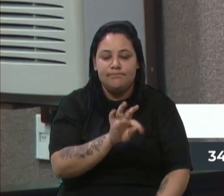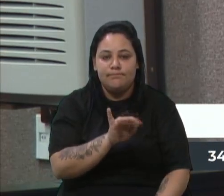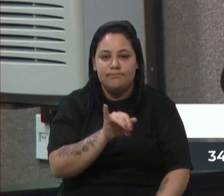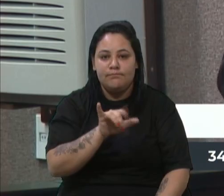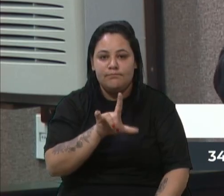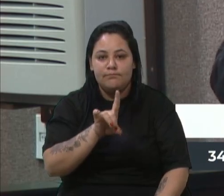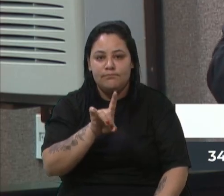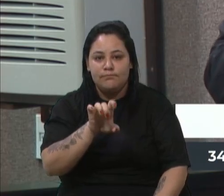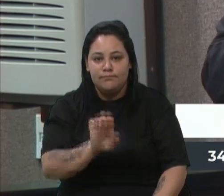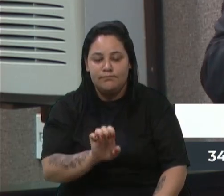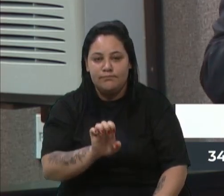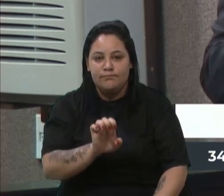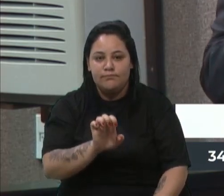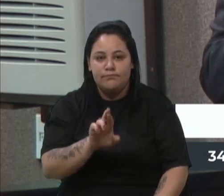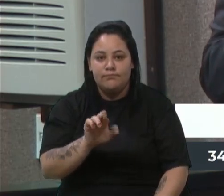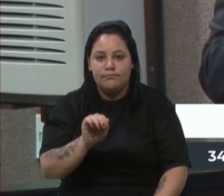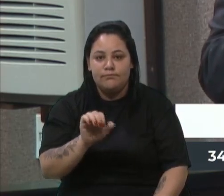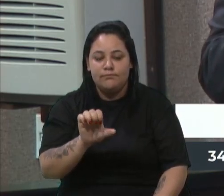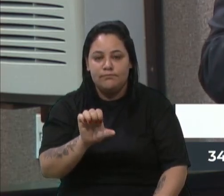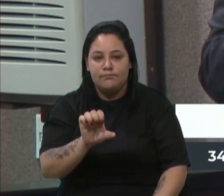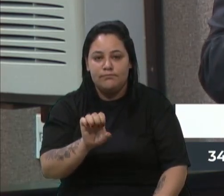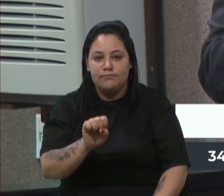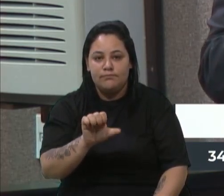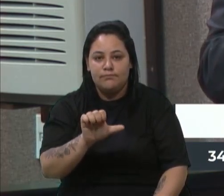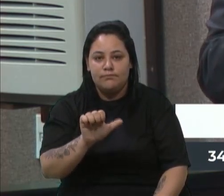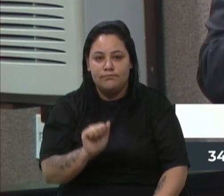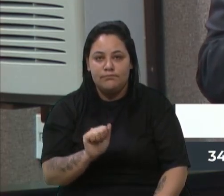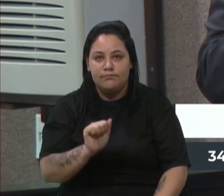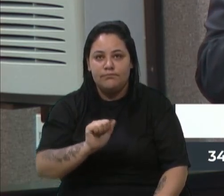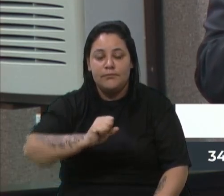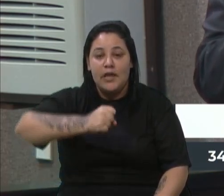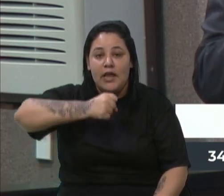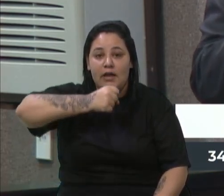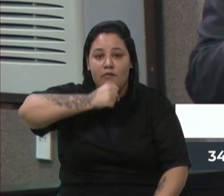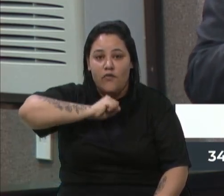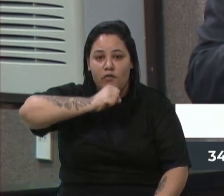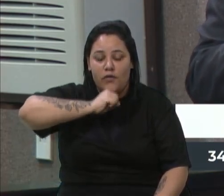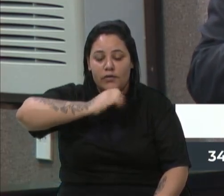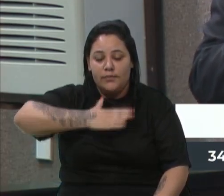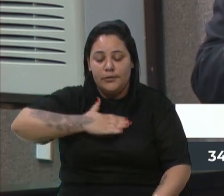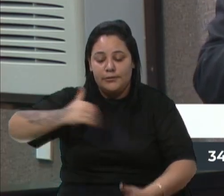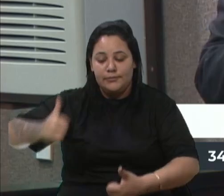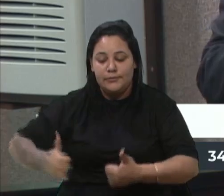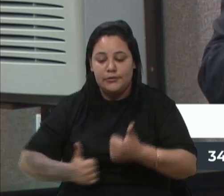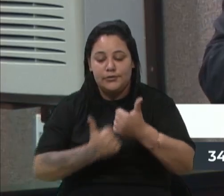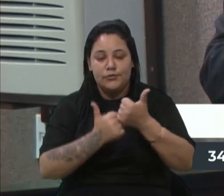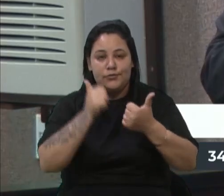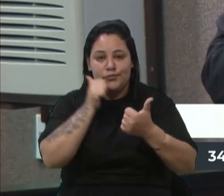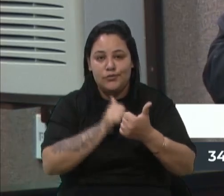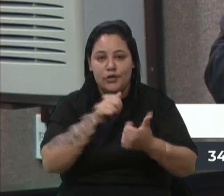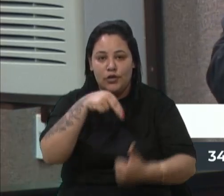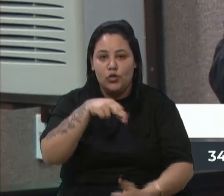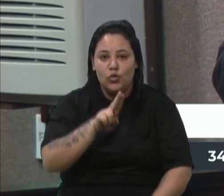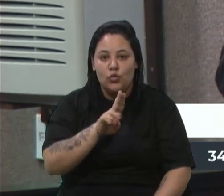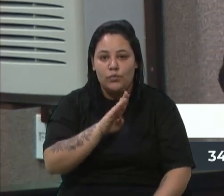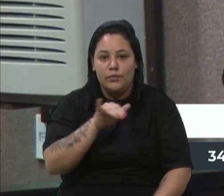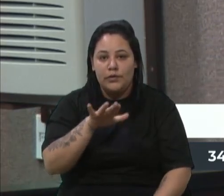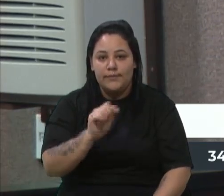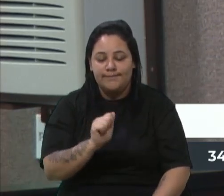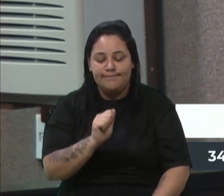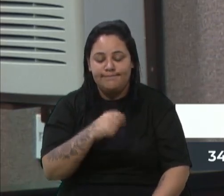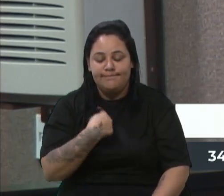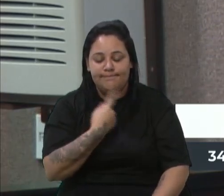Boeira avó da ela é a avó da minha assessora da Núbia Verza nosso